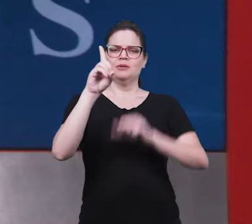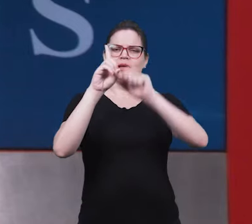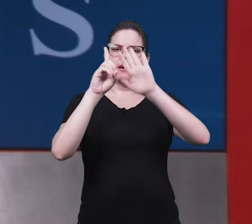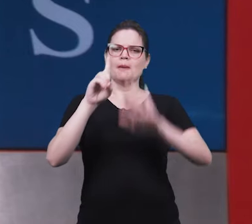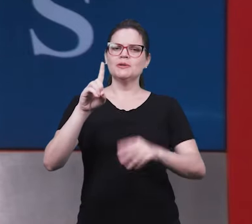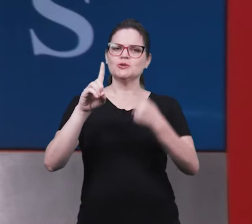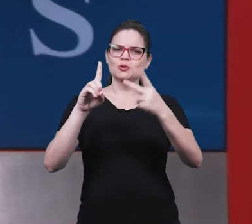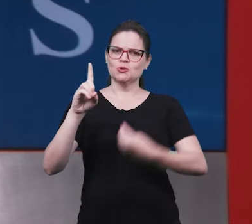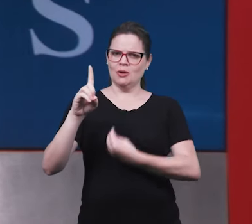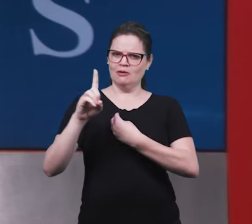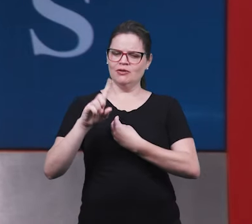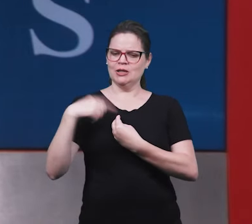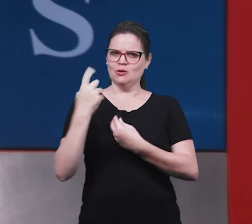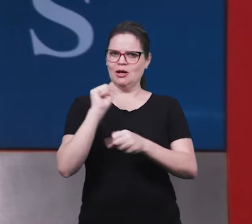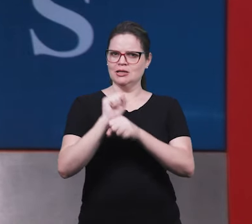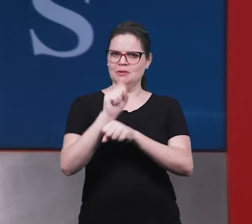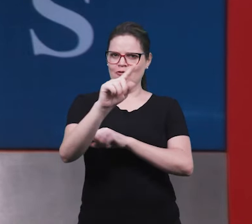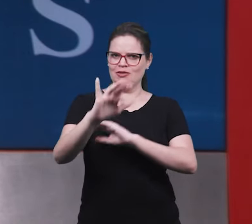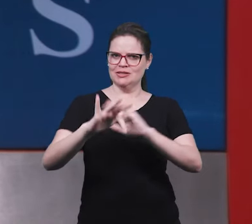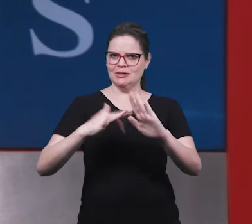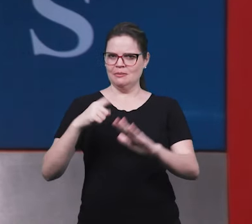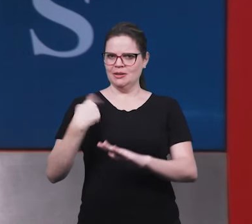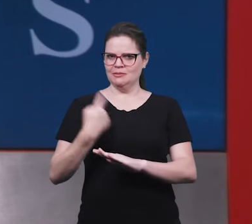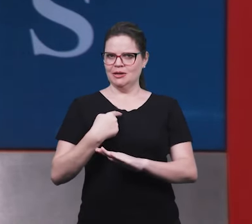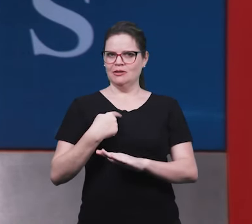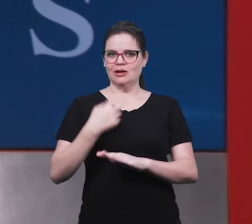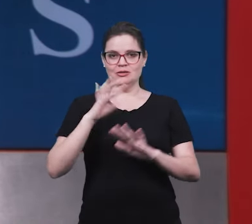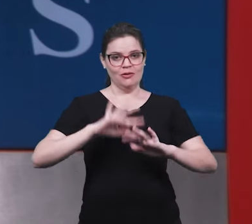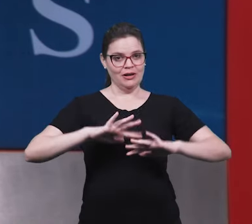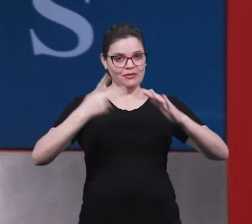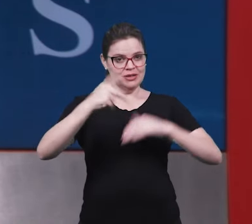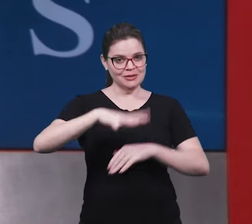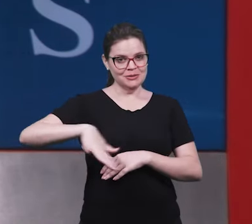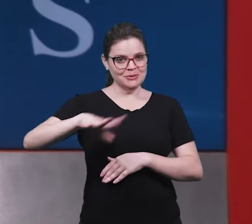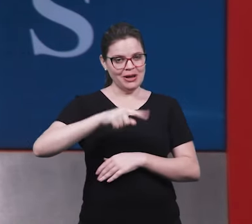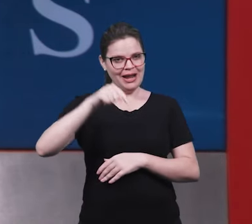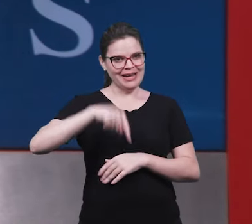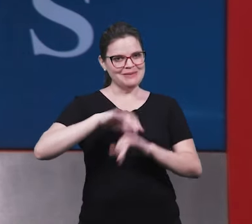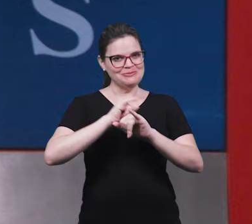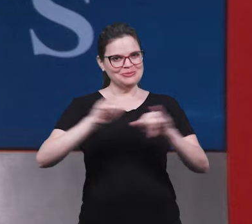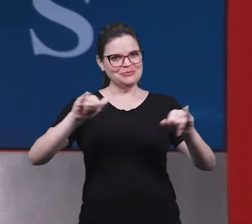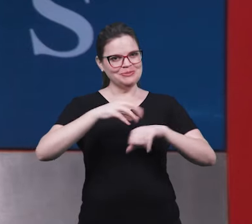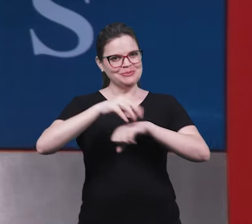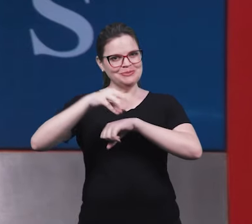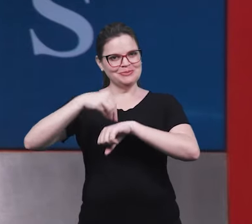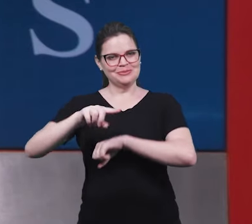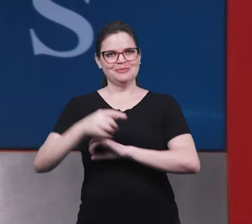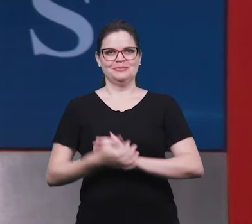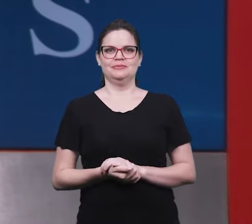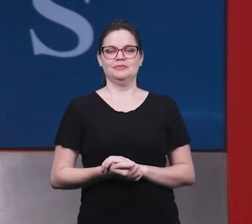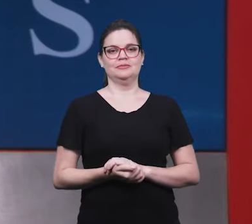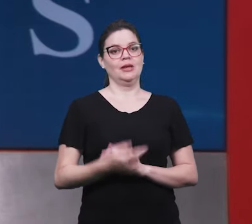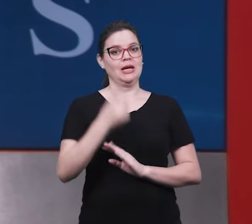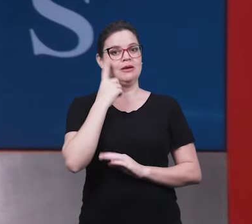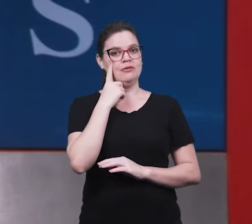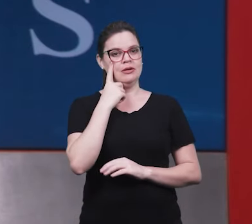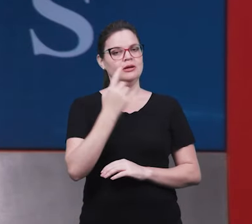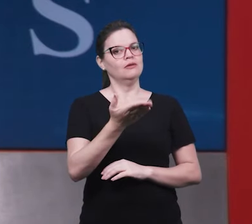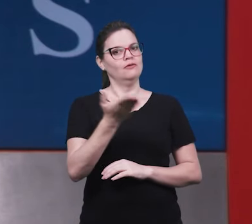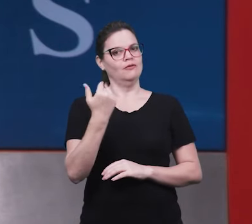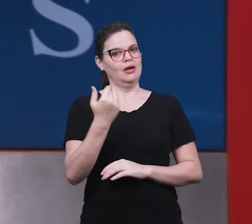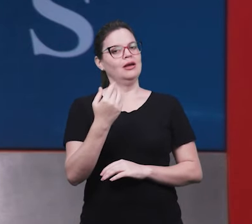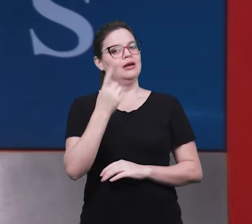abençoe grandemente a sua vida Estamos aguardando aguardando o evento da sua região aqui para poder passar aqui no Manaí News e olha